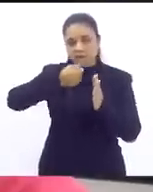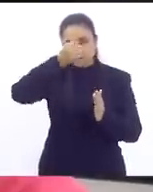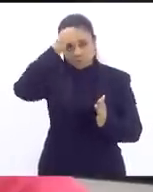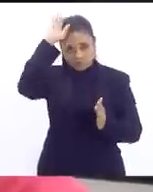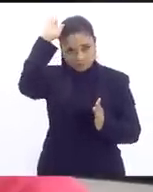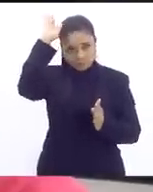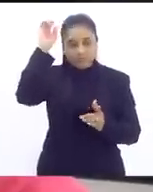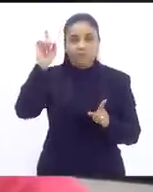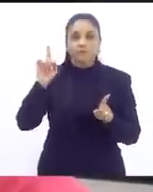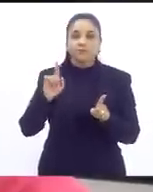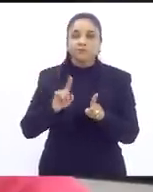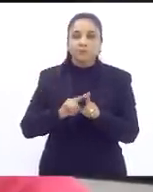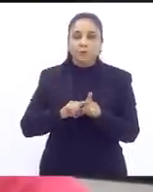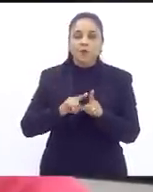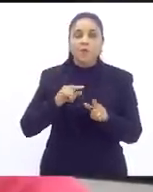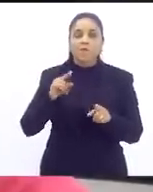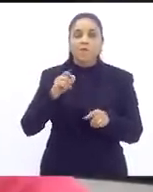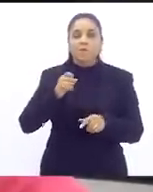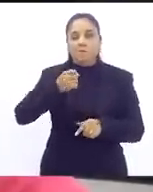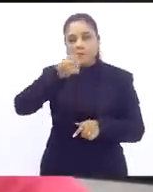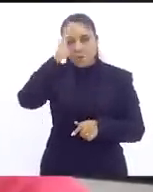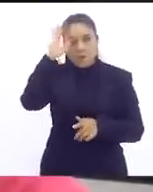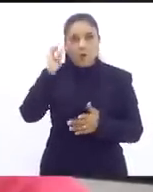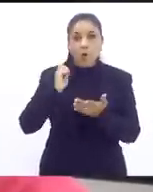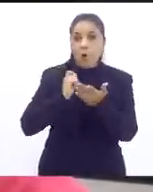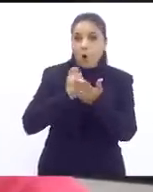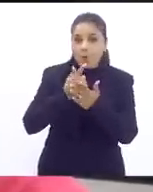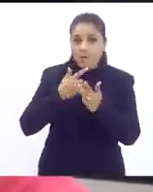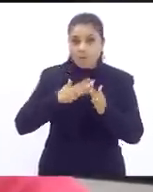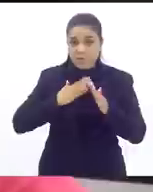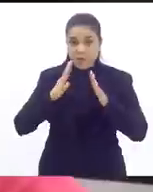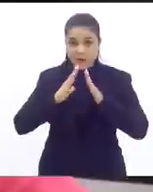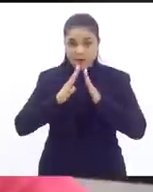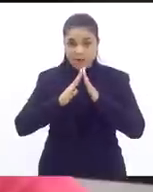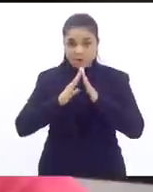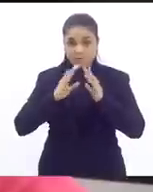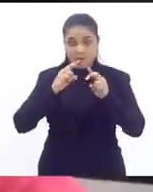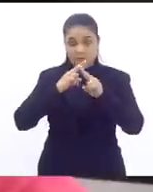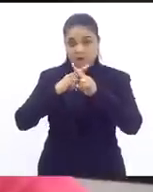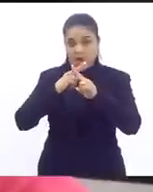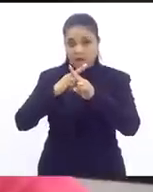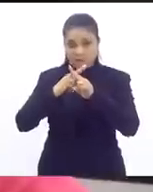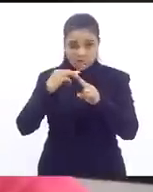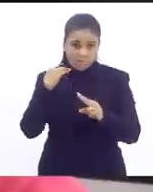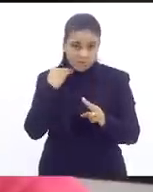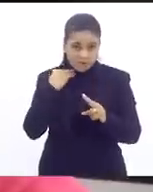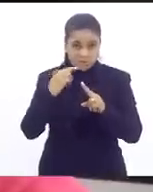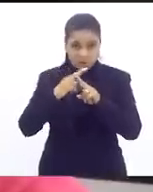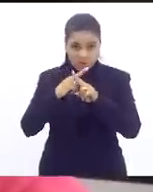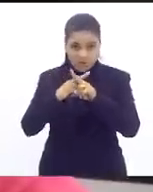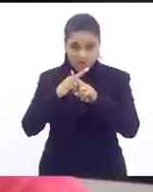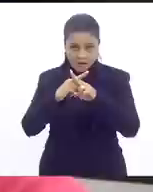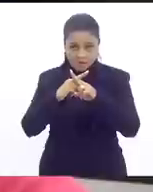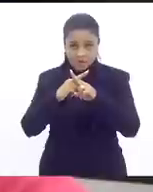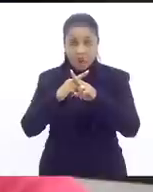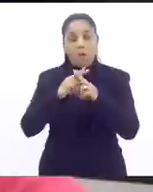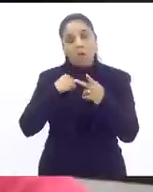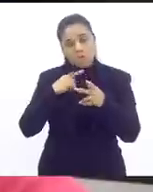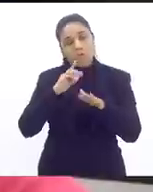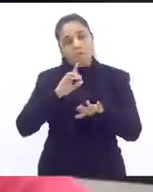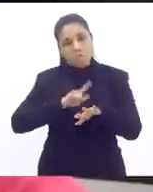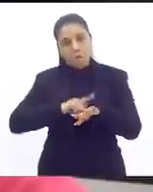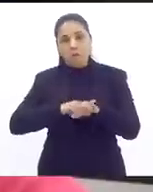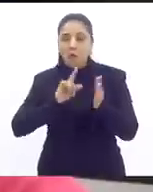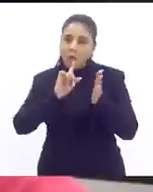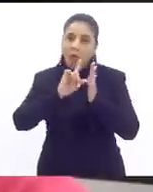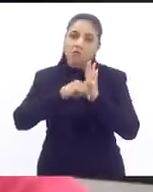reformado adquirir um imóvel pela Caixa e não é vergonha para mim atraso tem momentos que